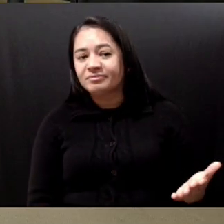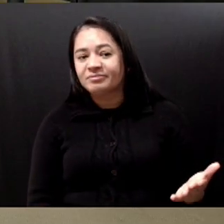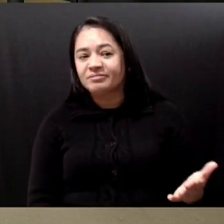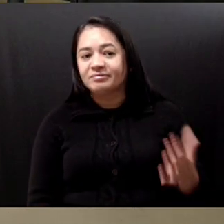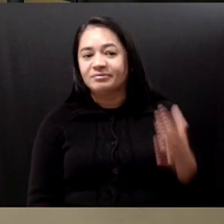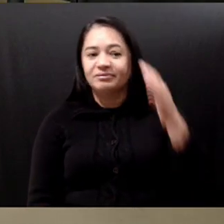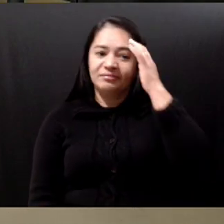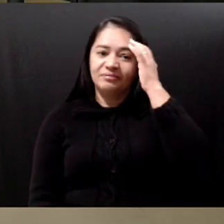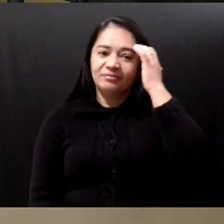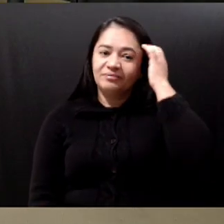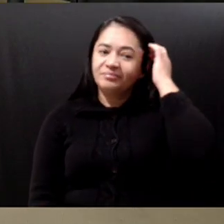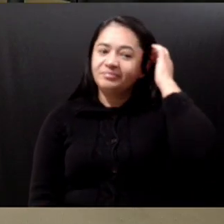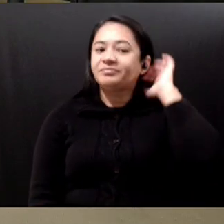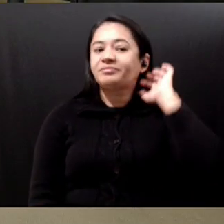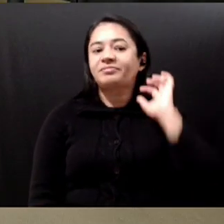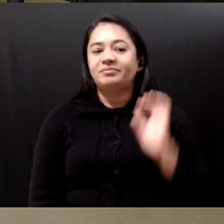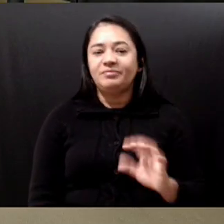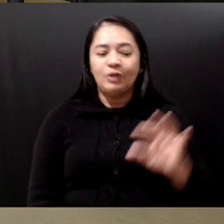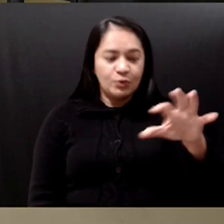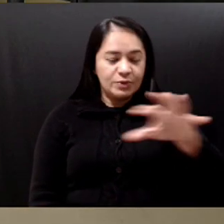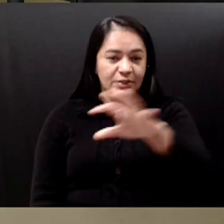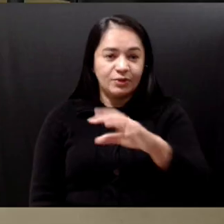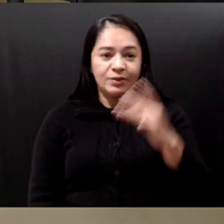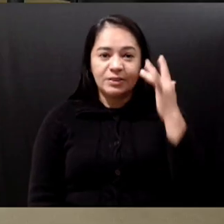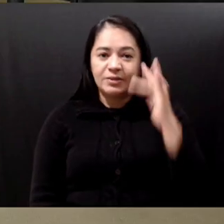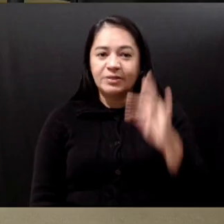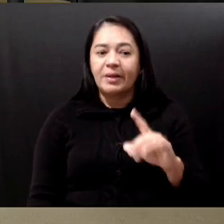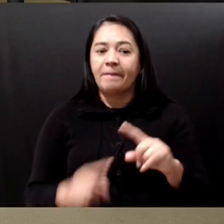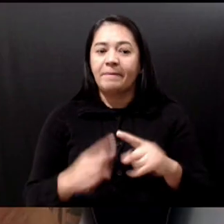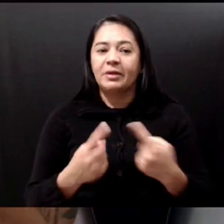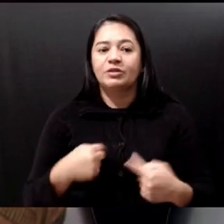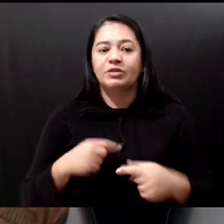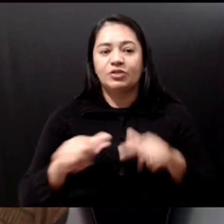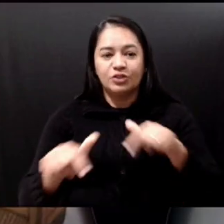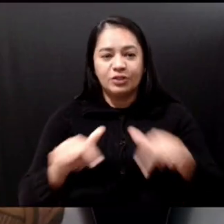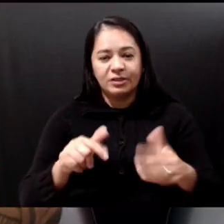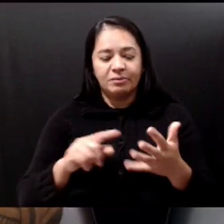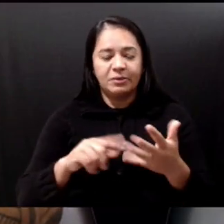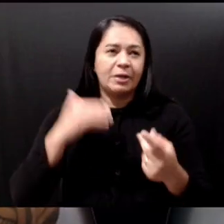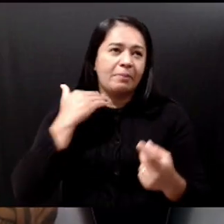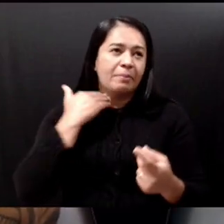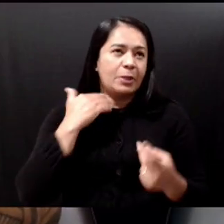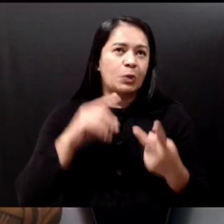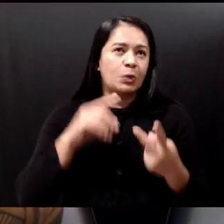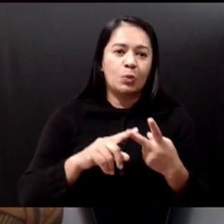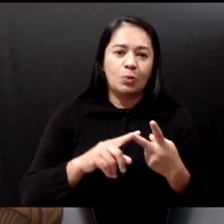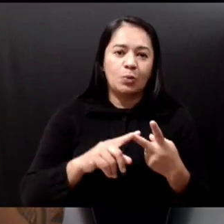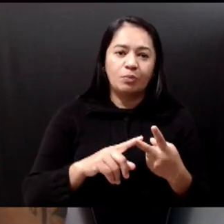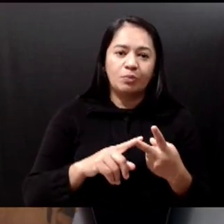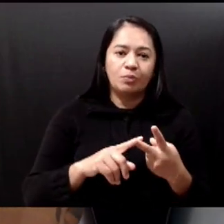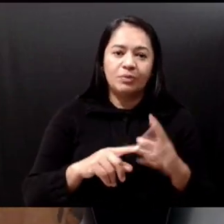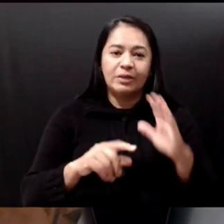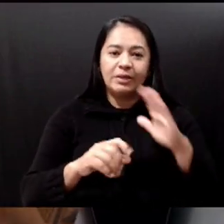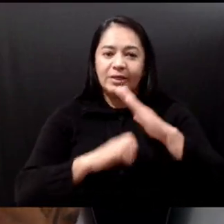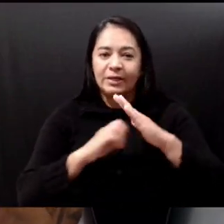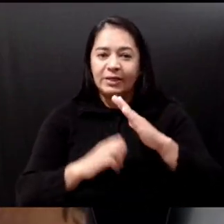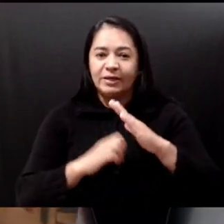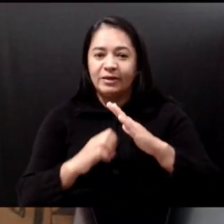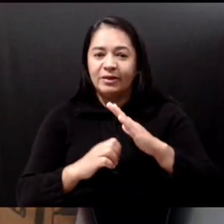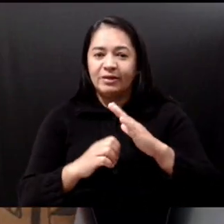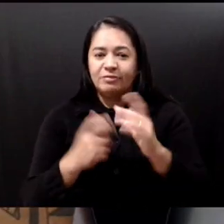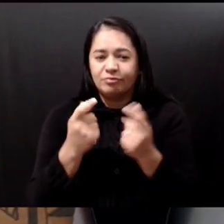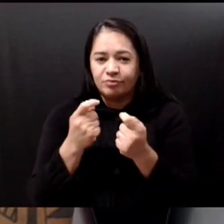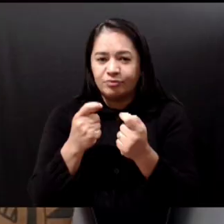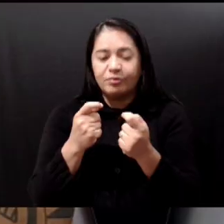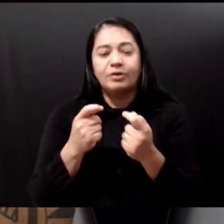setores. Nunca Aham, trabalhei em todos os setores, mas naquilo que eu já trabalhei em banco, já trabalhei até em empresa de fazer jogos de celular, então trabalhei bastante